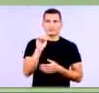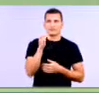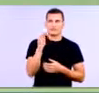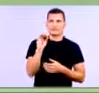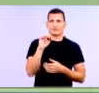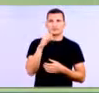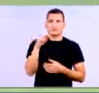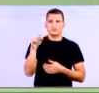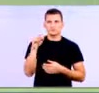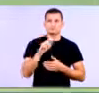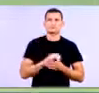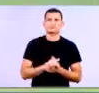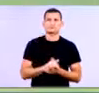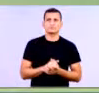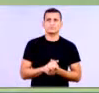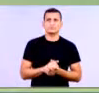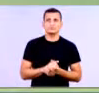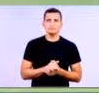ações, né?